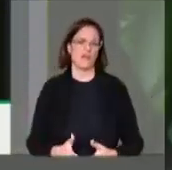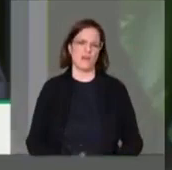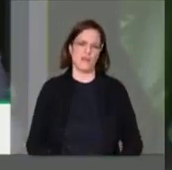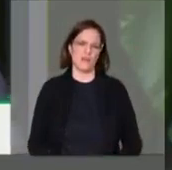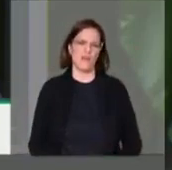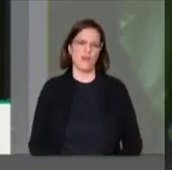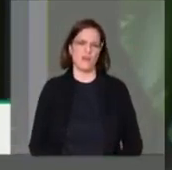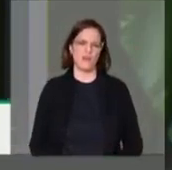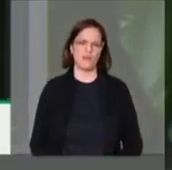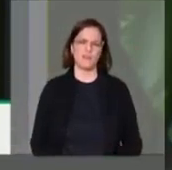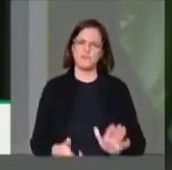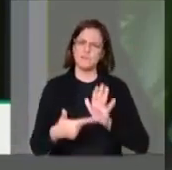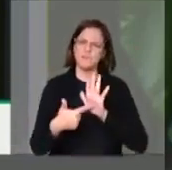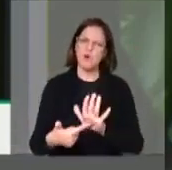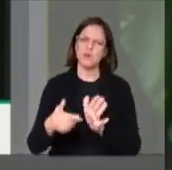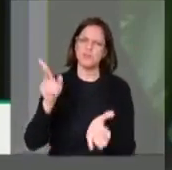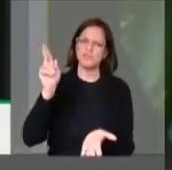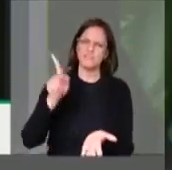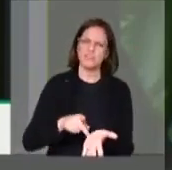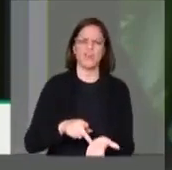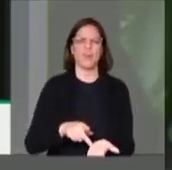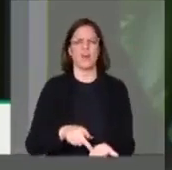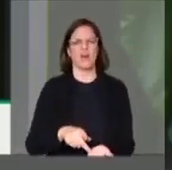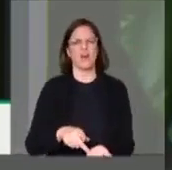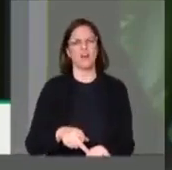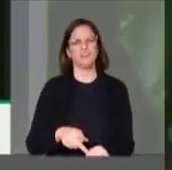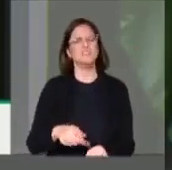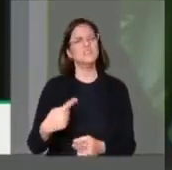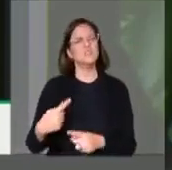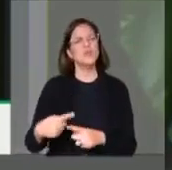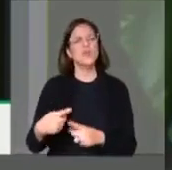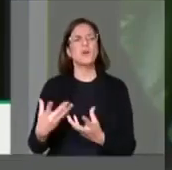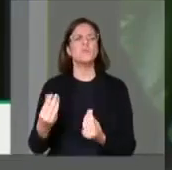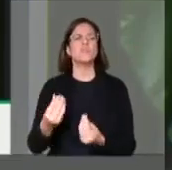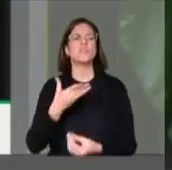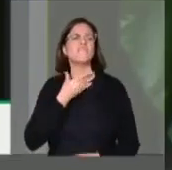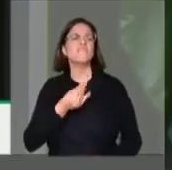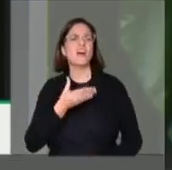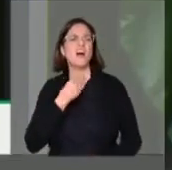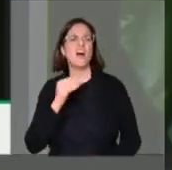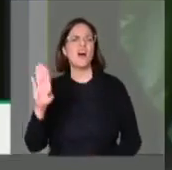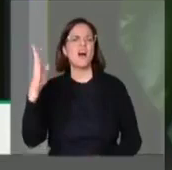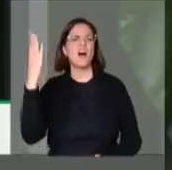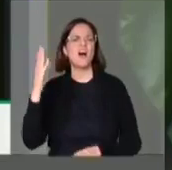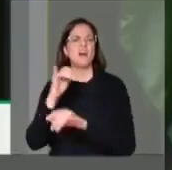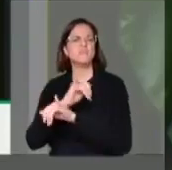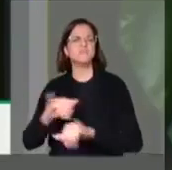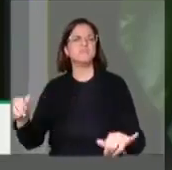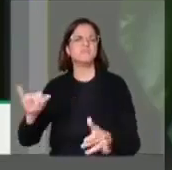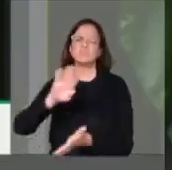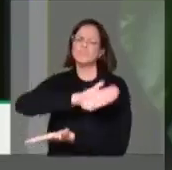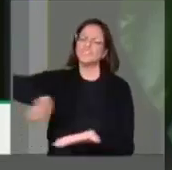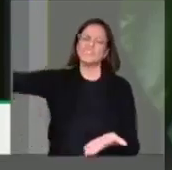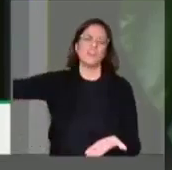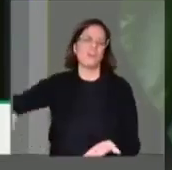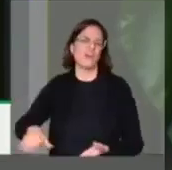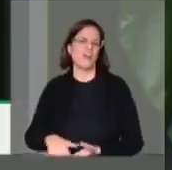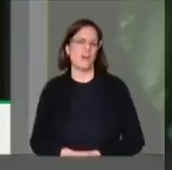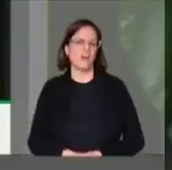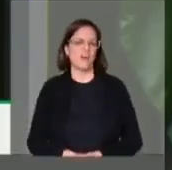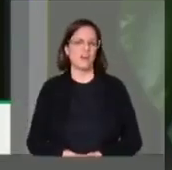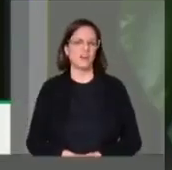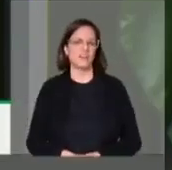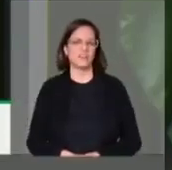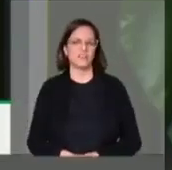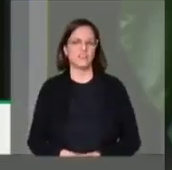é verdadeiro e refutando as fake news, mostrando à população que os seus julgamentos